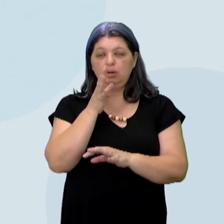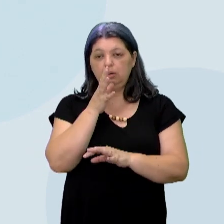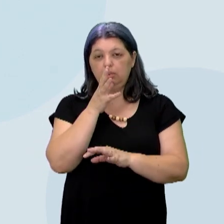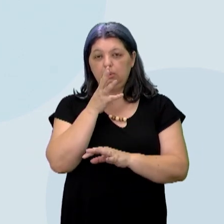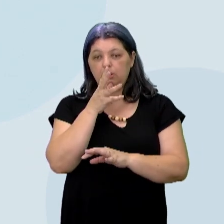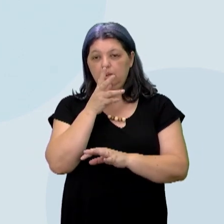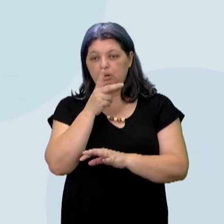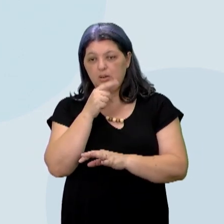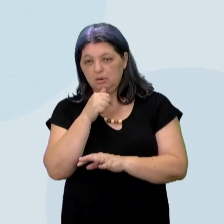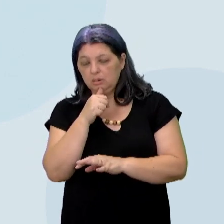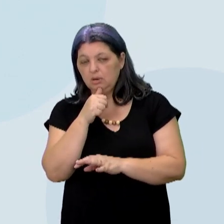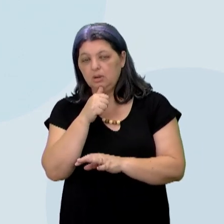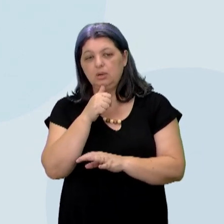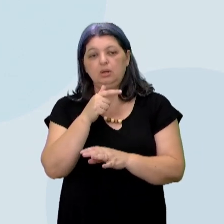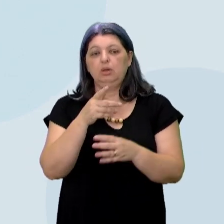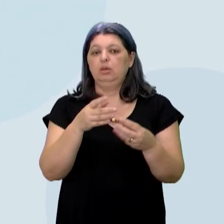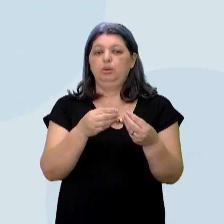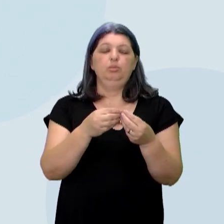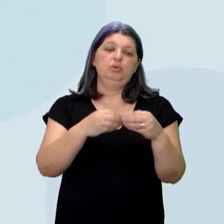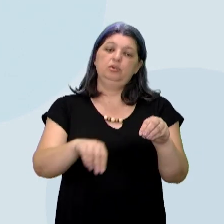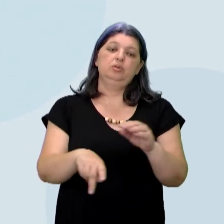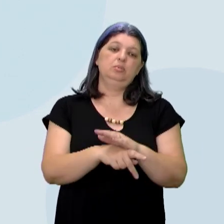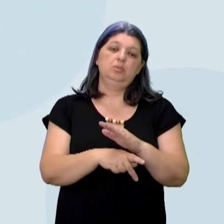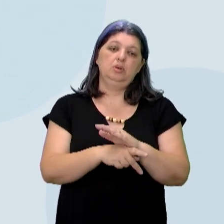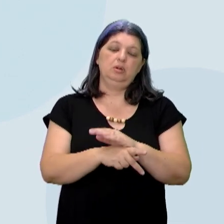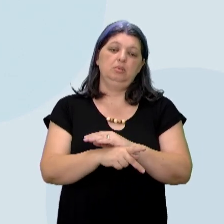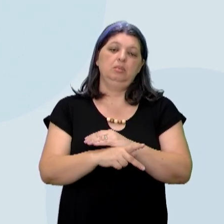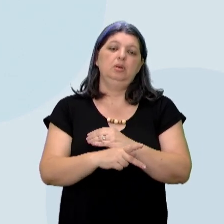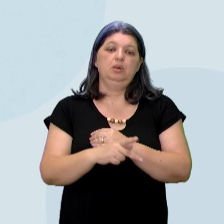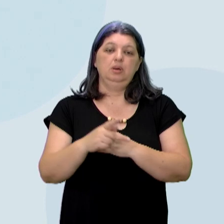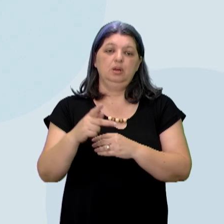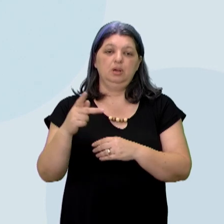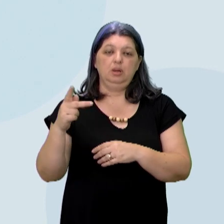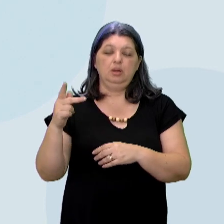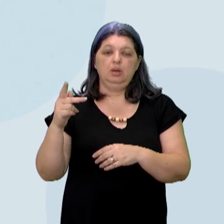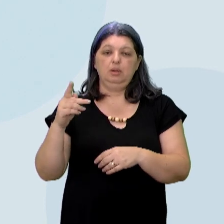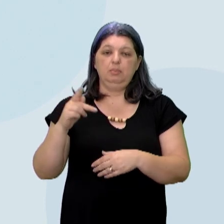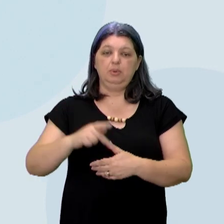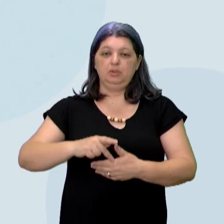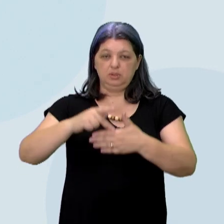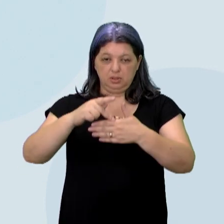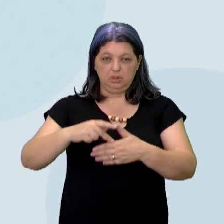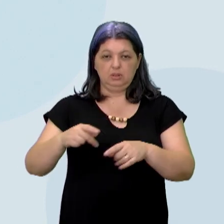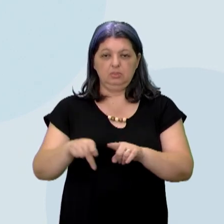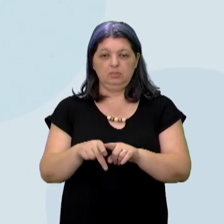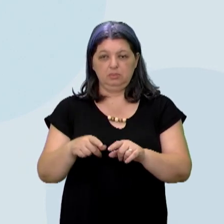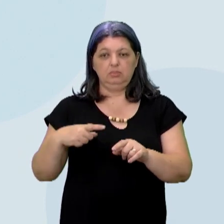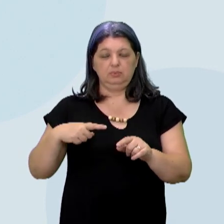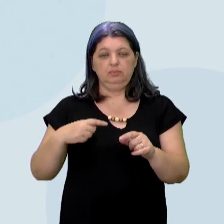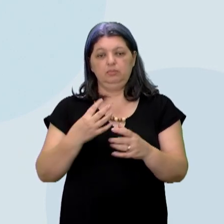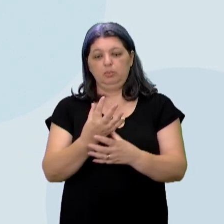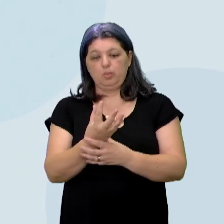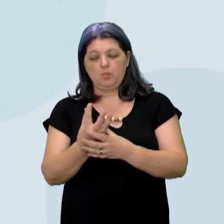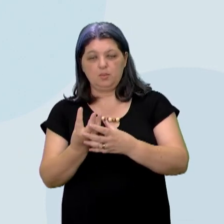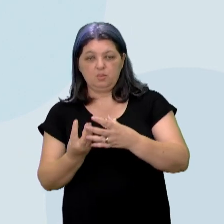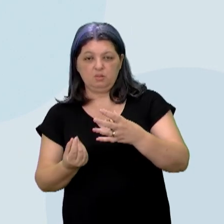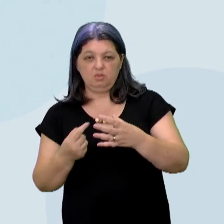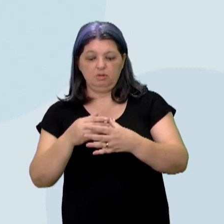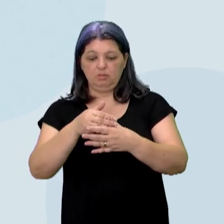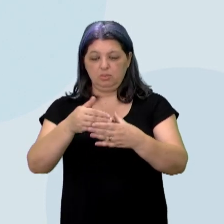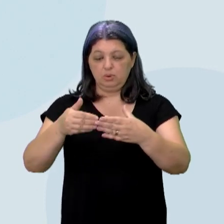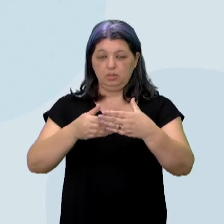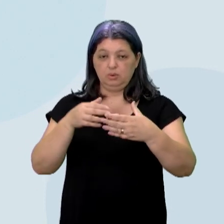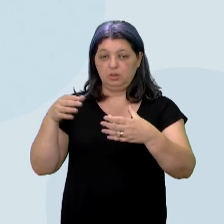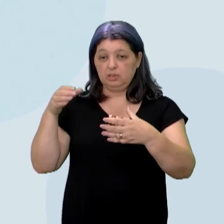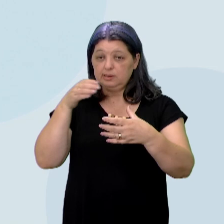não estraga as proteínas do produto. Primeiro, o leite escorre em paredes metálicas verticais